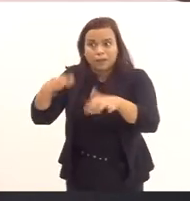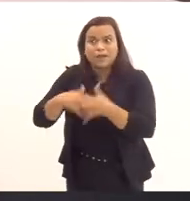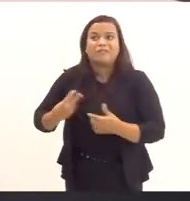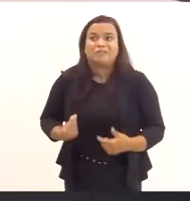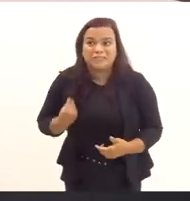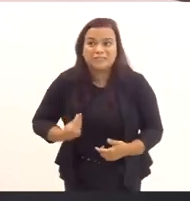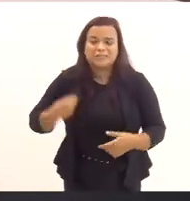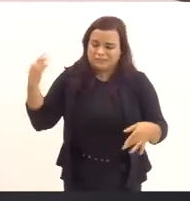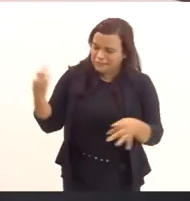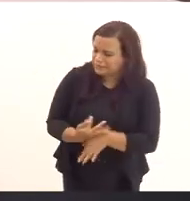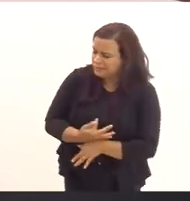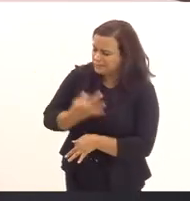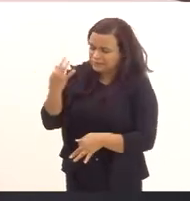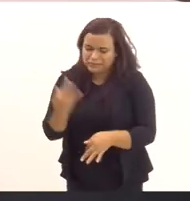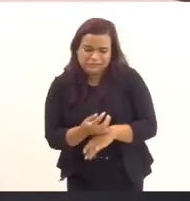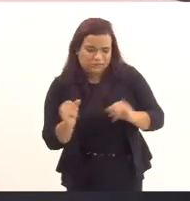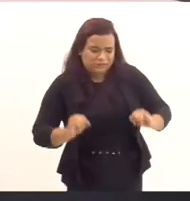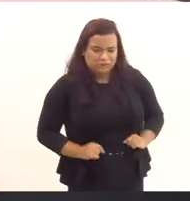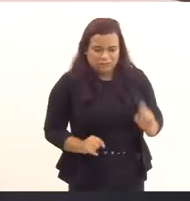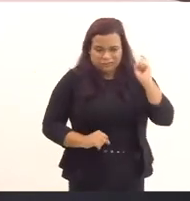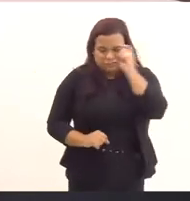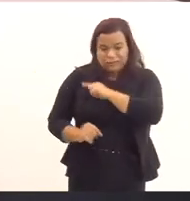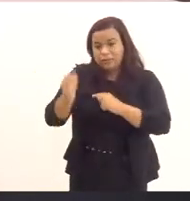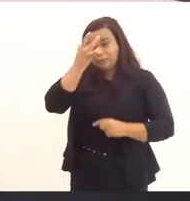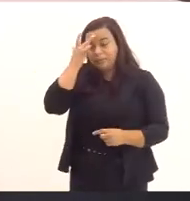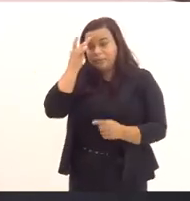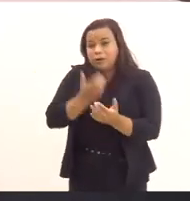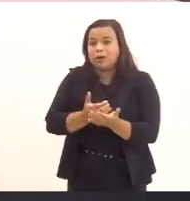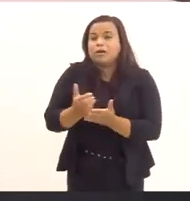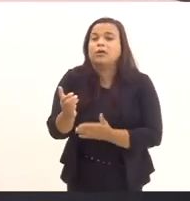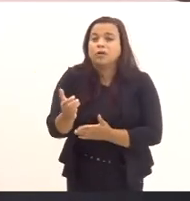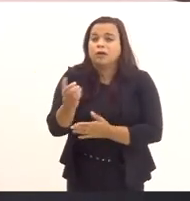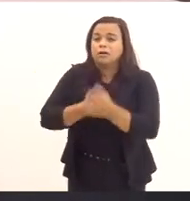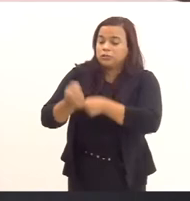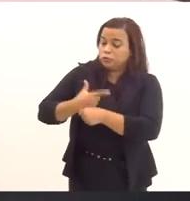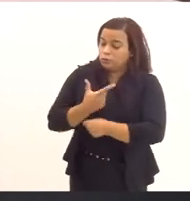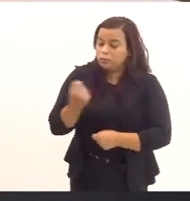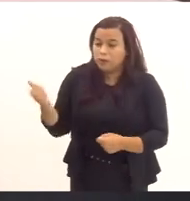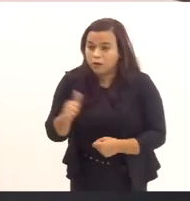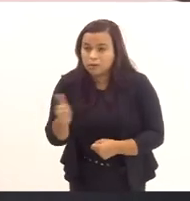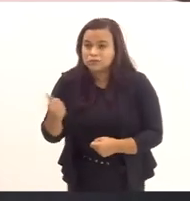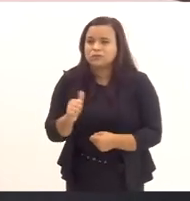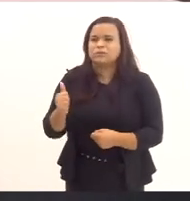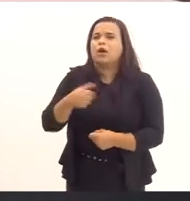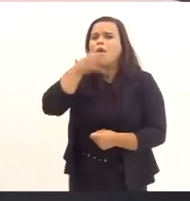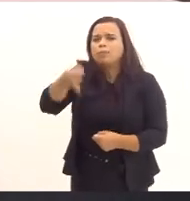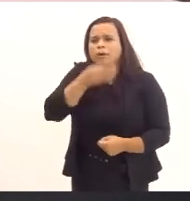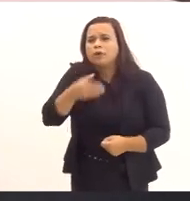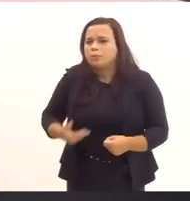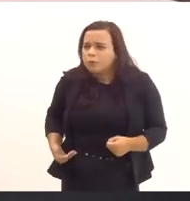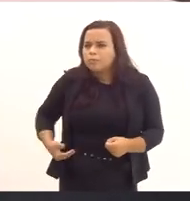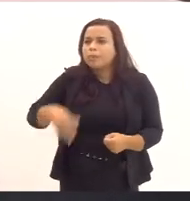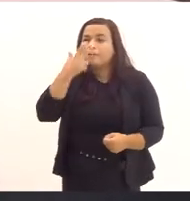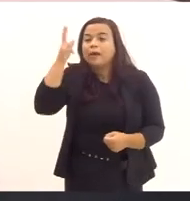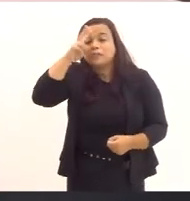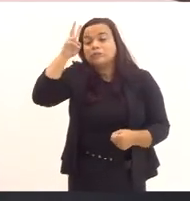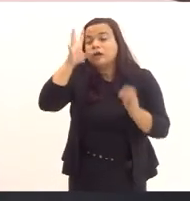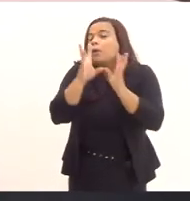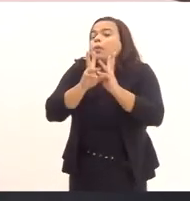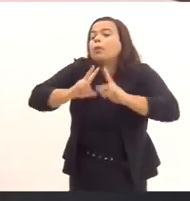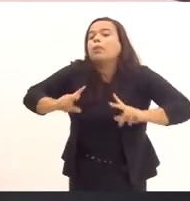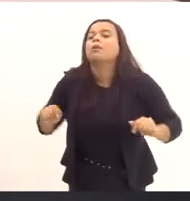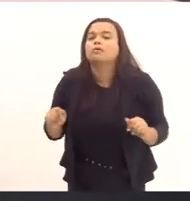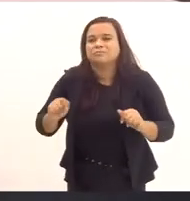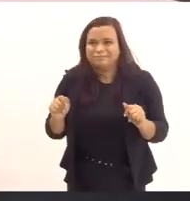vivenciando isso pessoas estão recebendo desde 2011 Mas pela opinião pública a história morre um pouco e volta